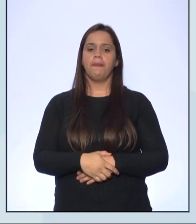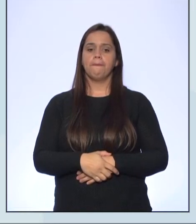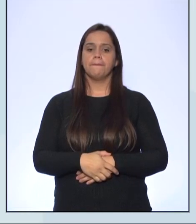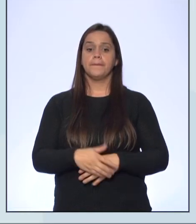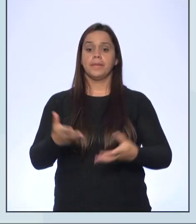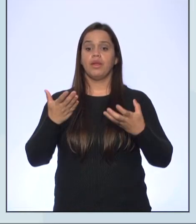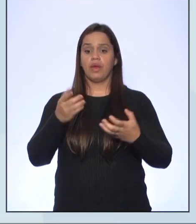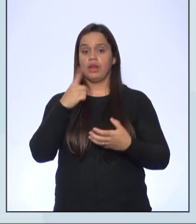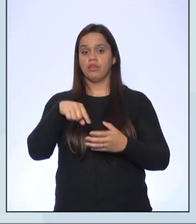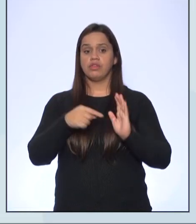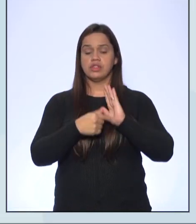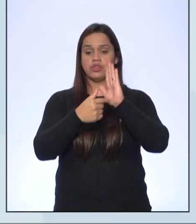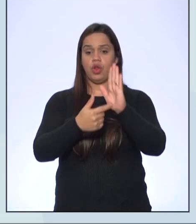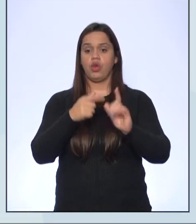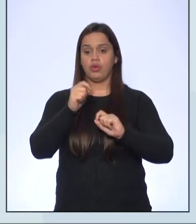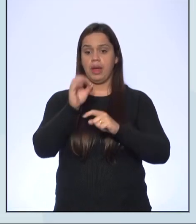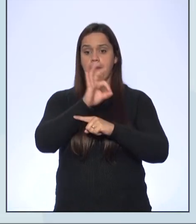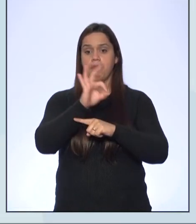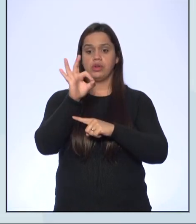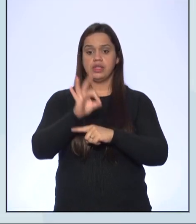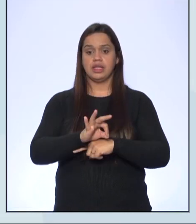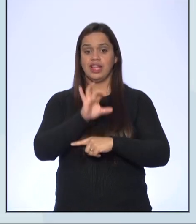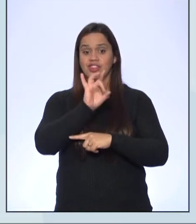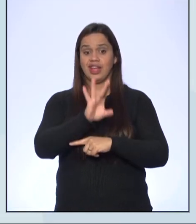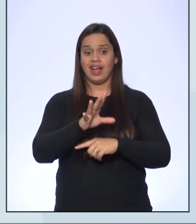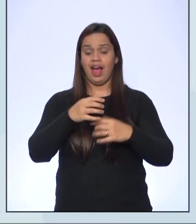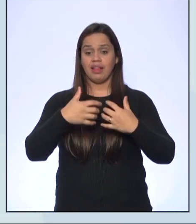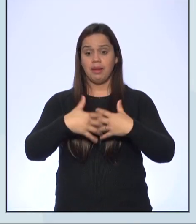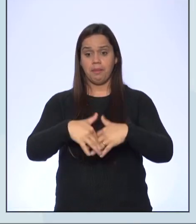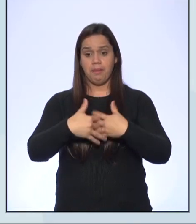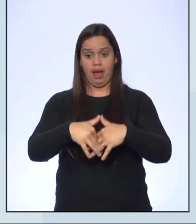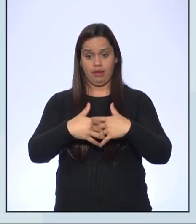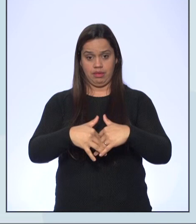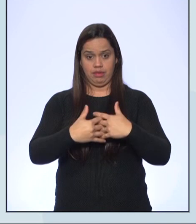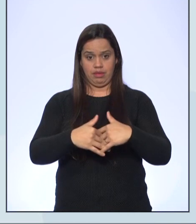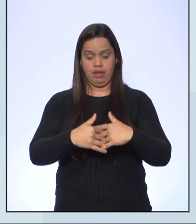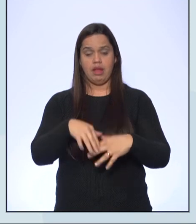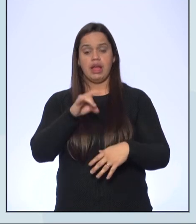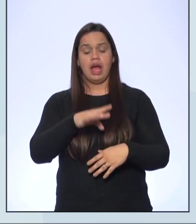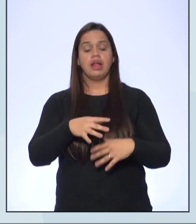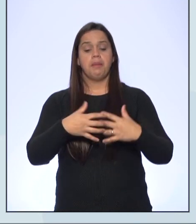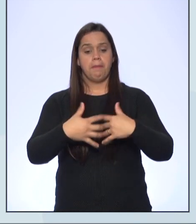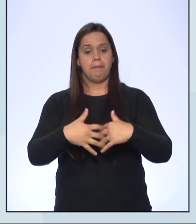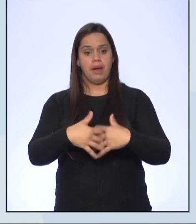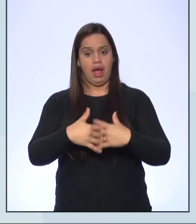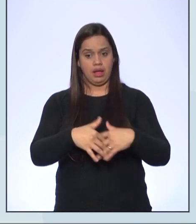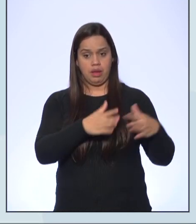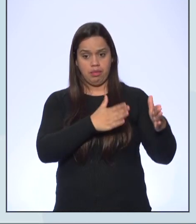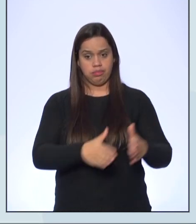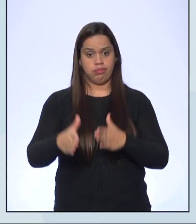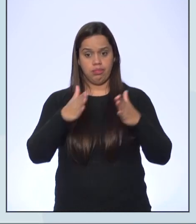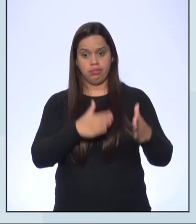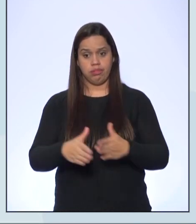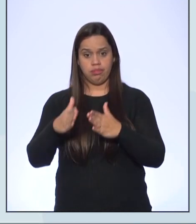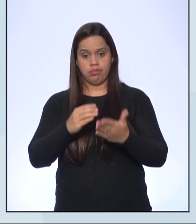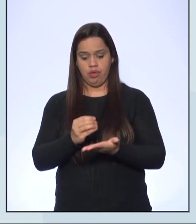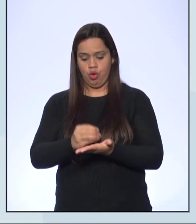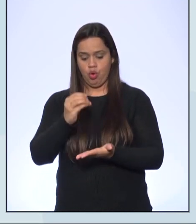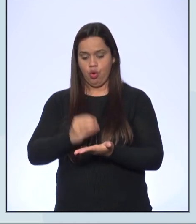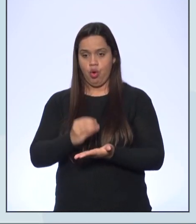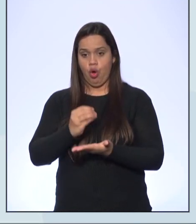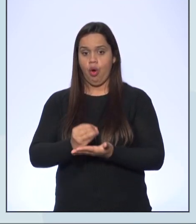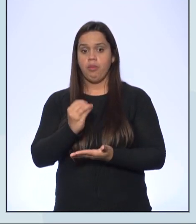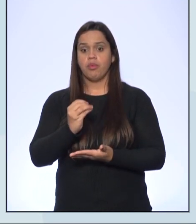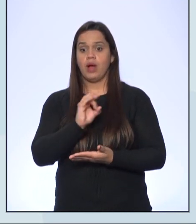a porcentagem de cada máquina. Então, cada máquina produz uma determinada quantidade de copos por hora, e eu